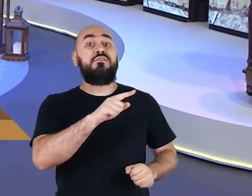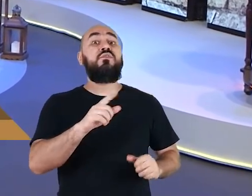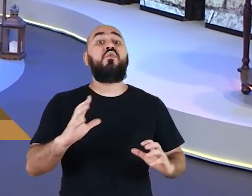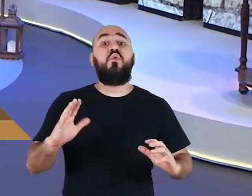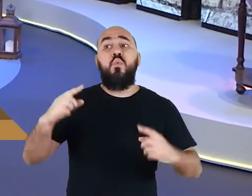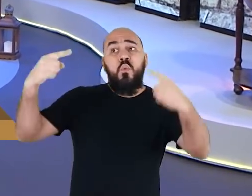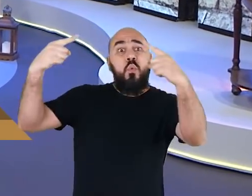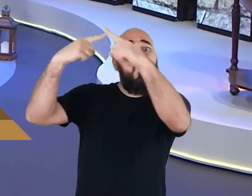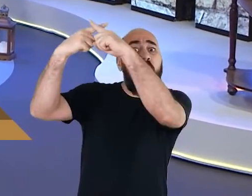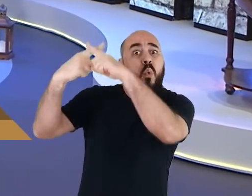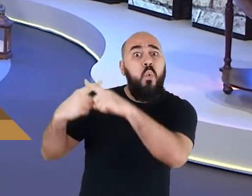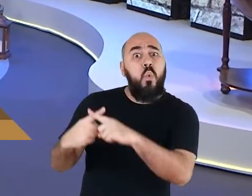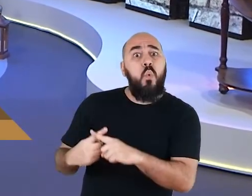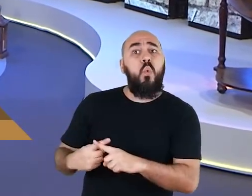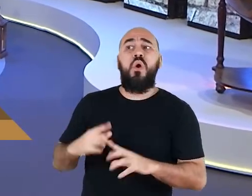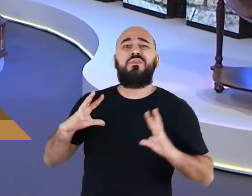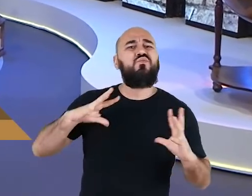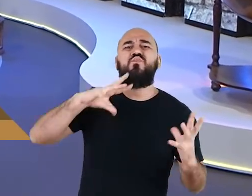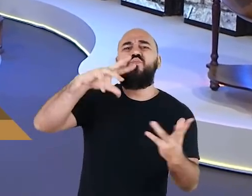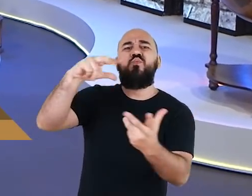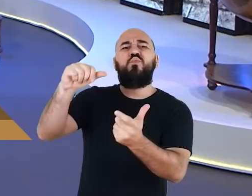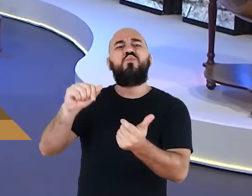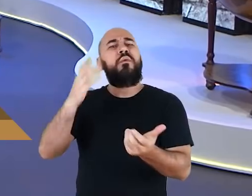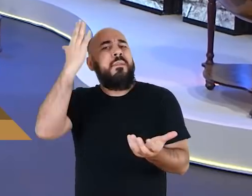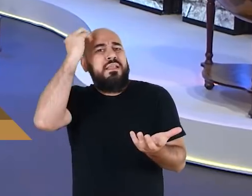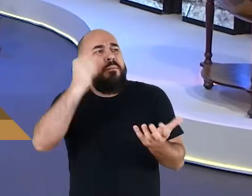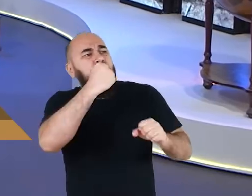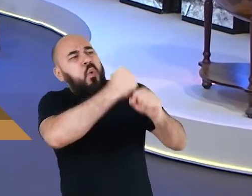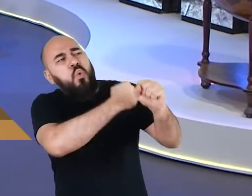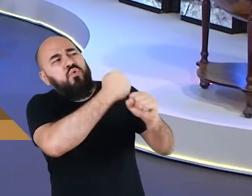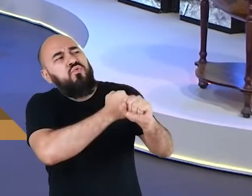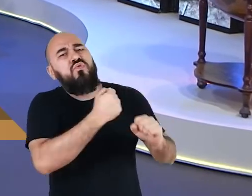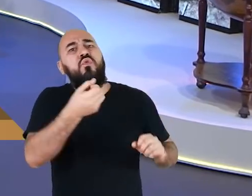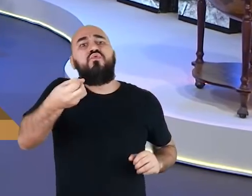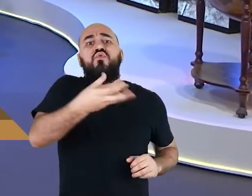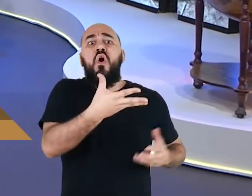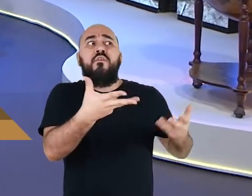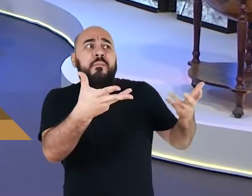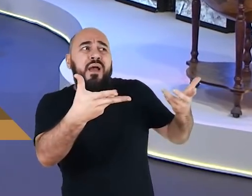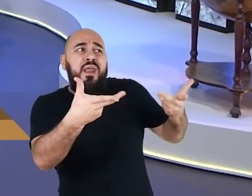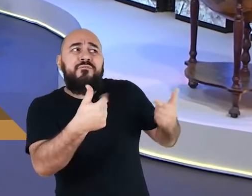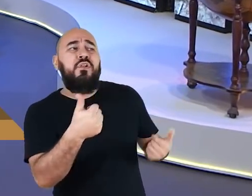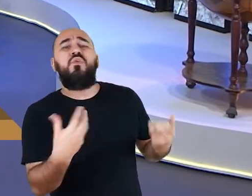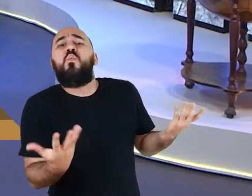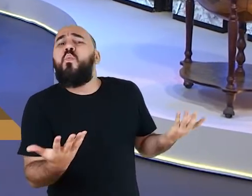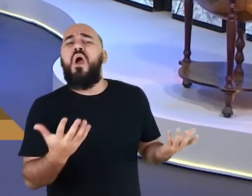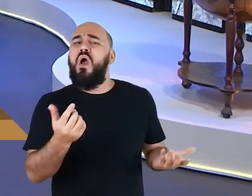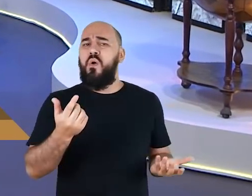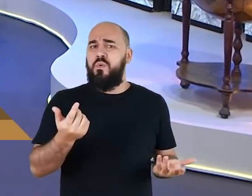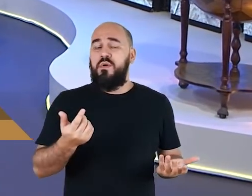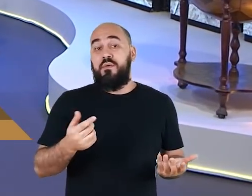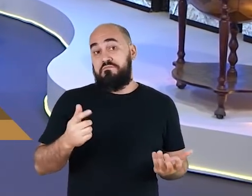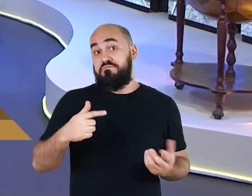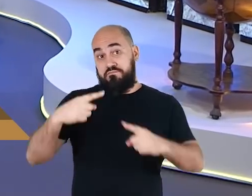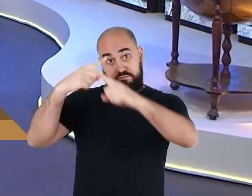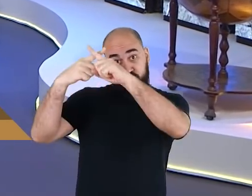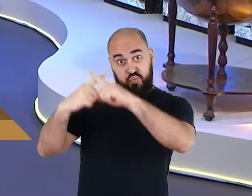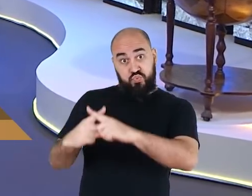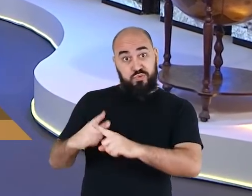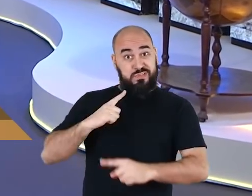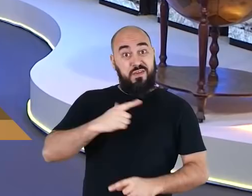inusitado concurso global para eleger as 7 novas maravilhas do mundo. A campanha foi lançada originalmente